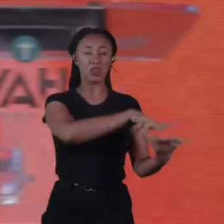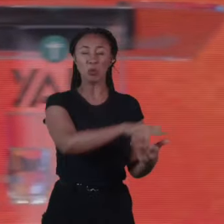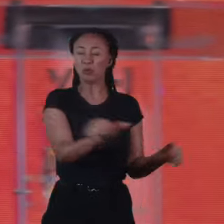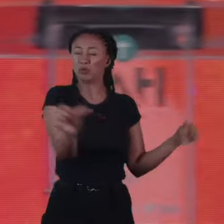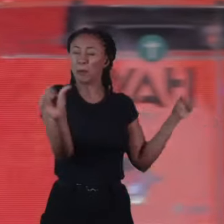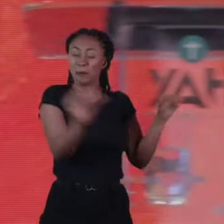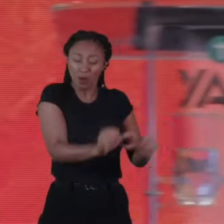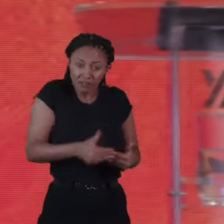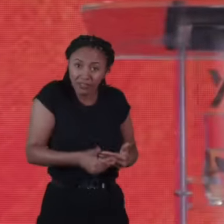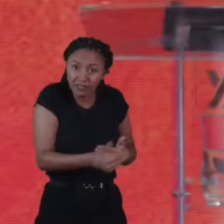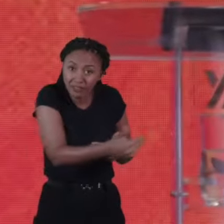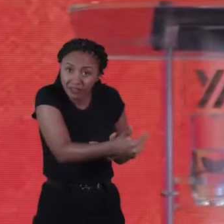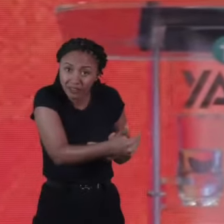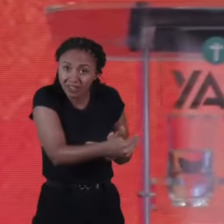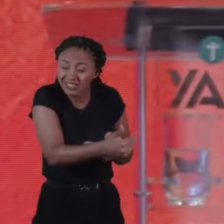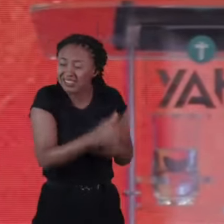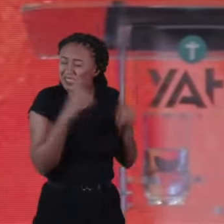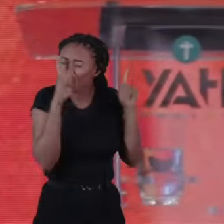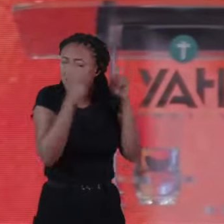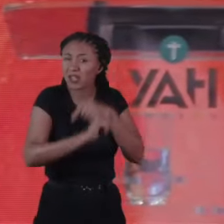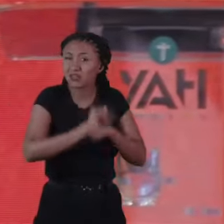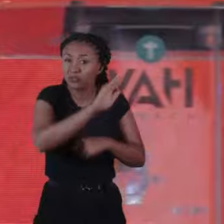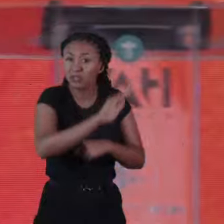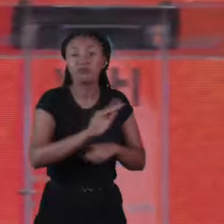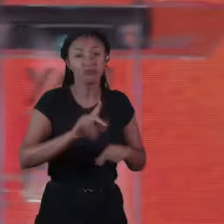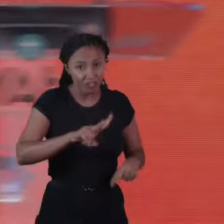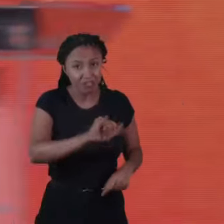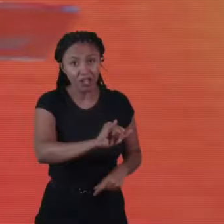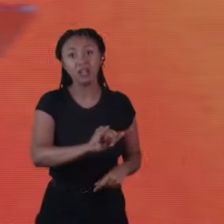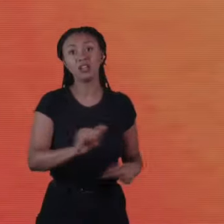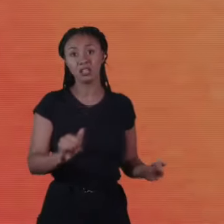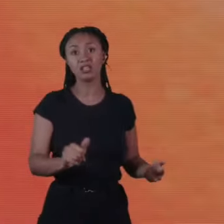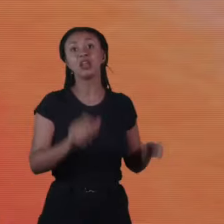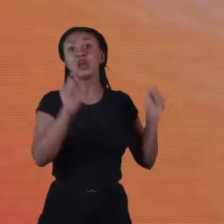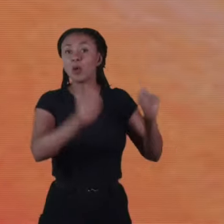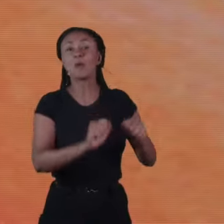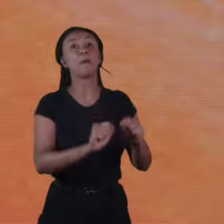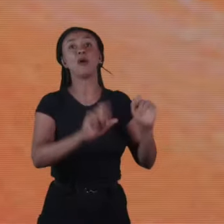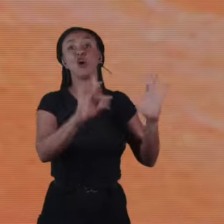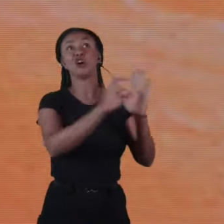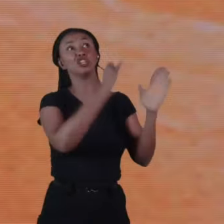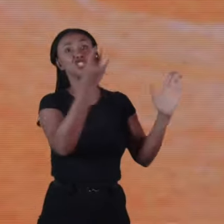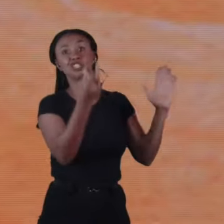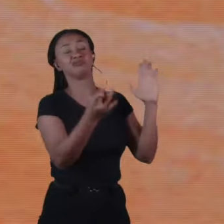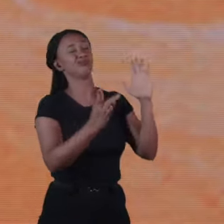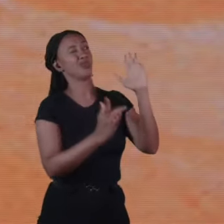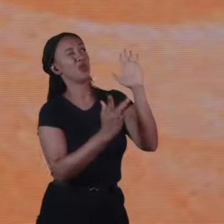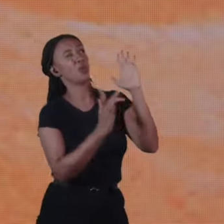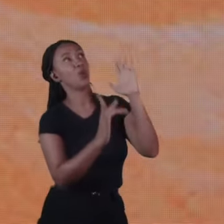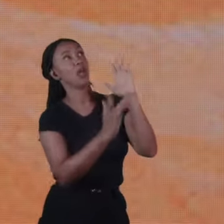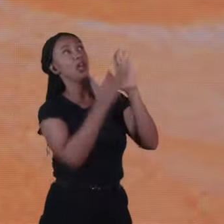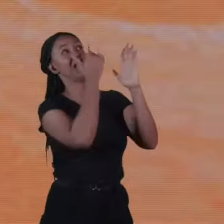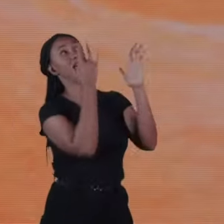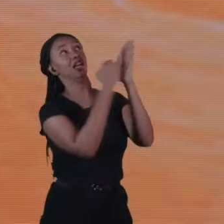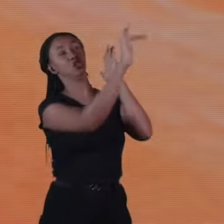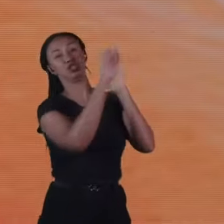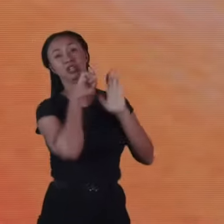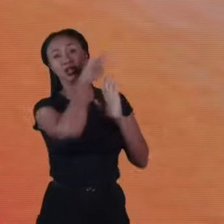a mais difícil, mesmo quando a gente chega ao final dos tempos, mesmo quando se levantar o anticristo, Deus continua sendo